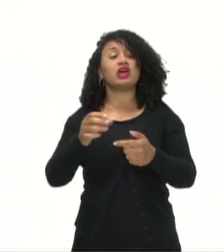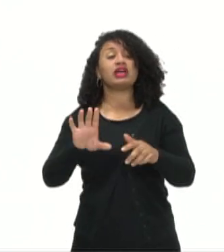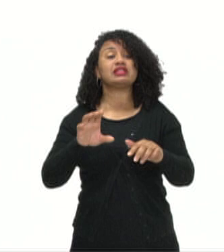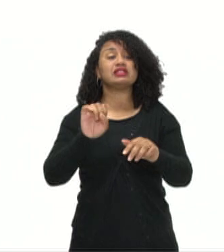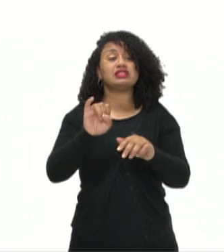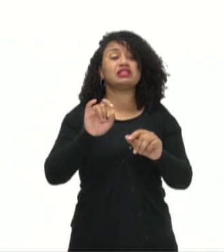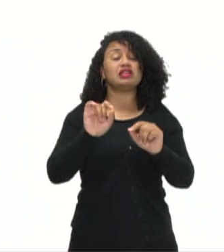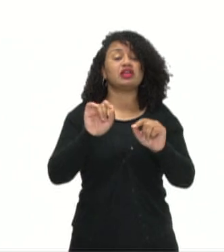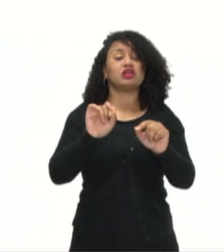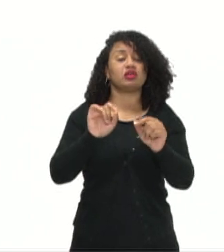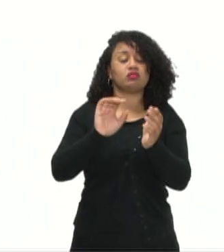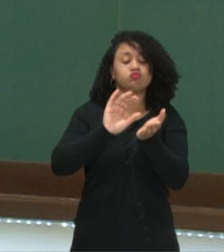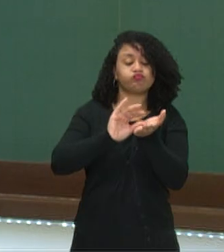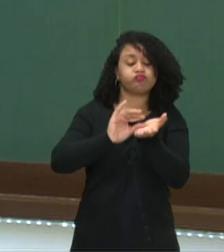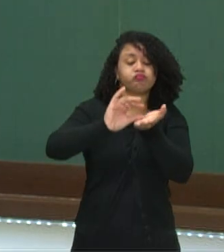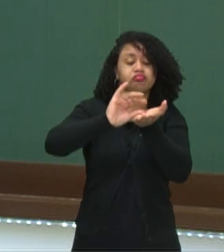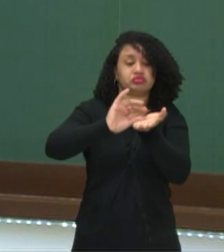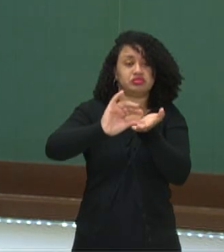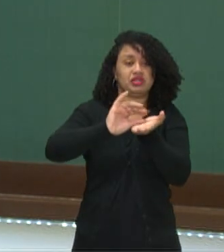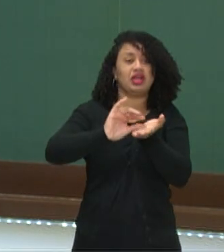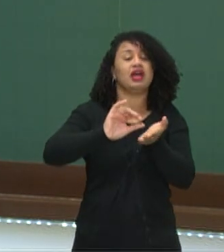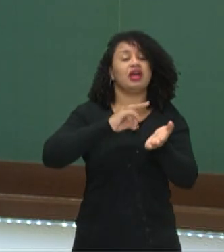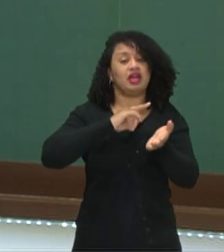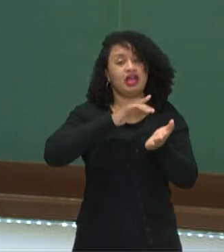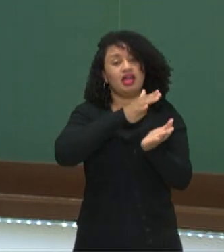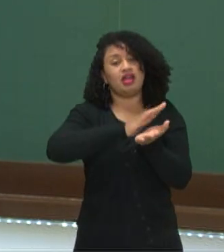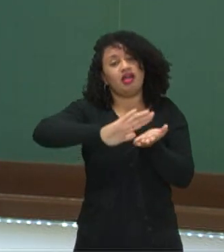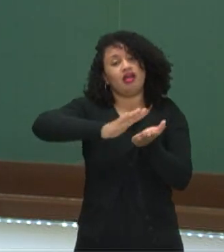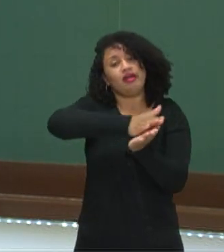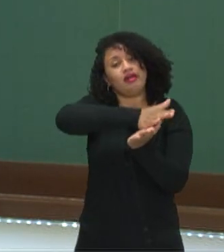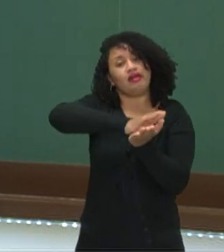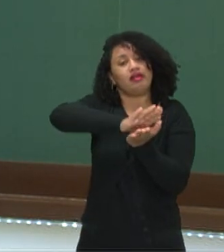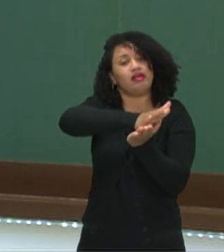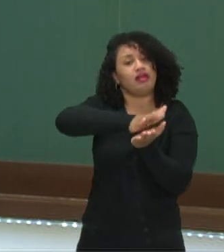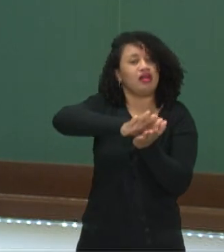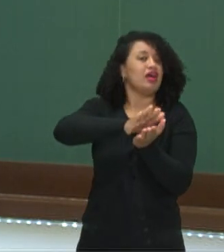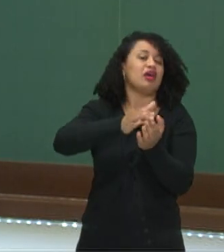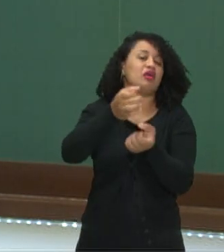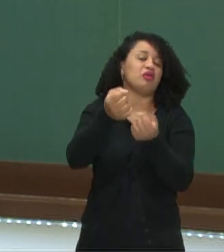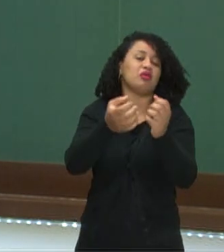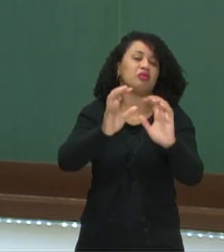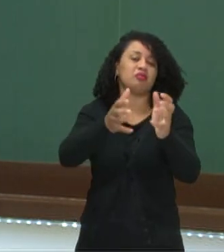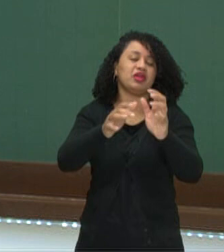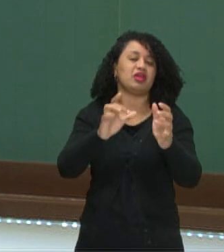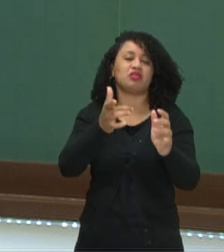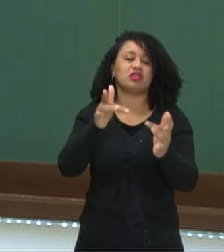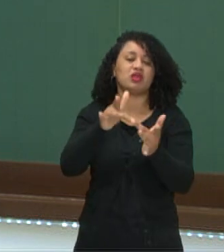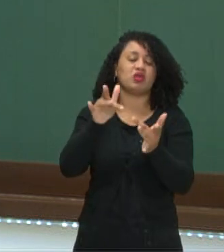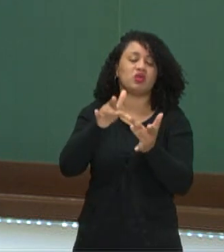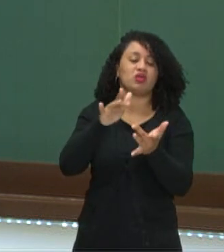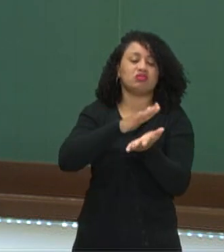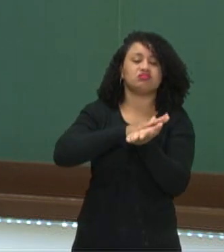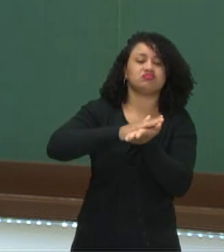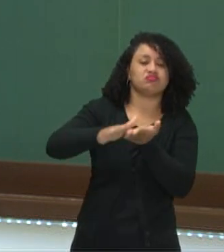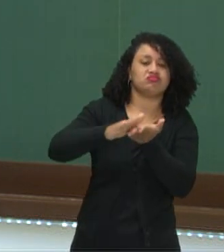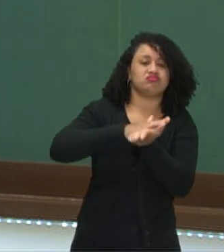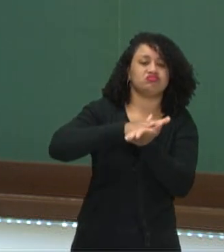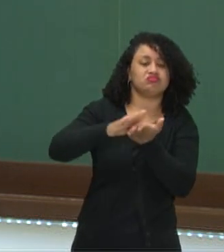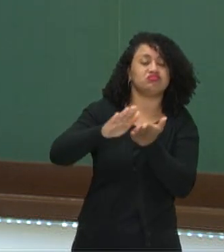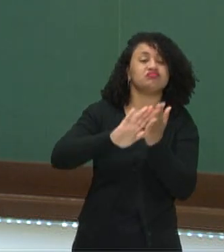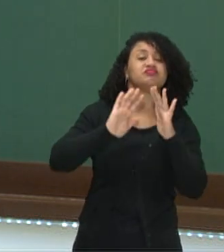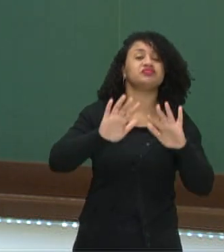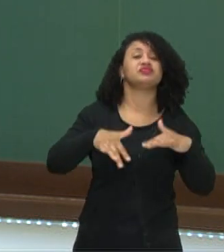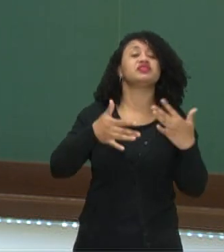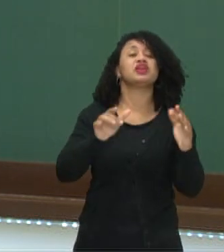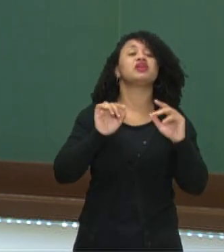você tem uma camada considerável, você tem a tal da aquaplanagem, ou seja, o pneu perdeu totalmente o contato com a superfície, e